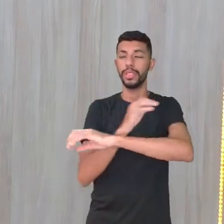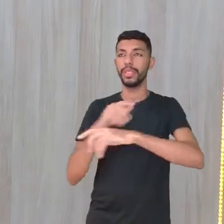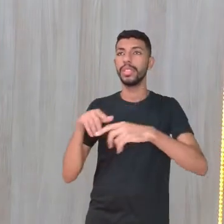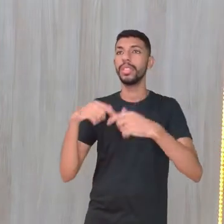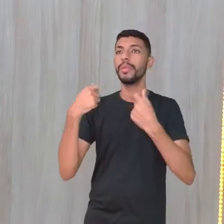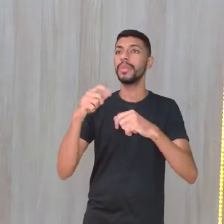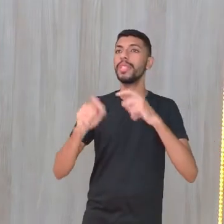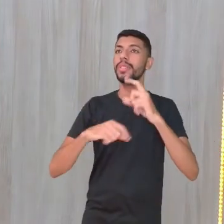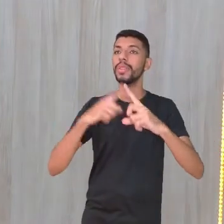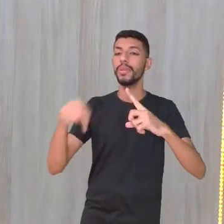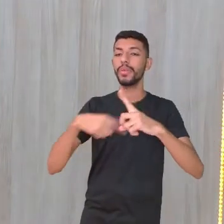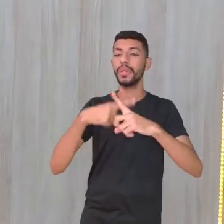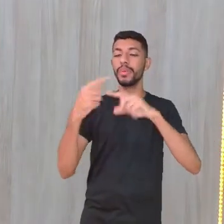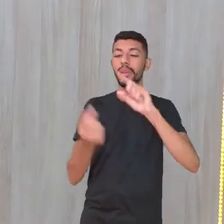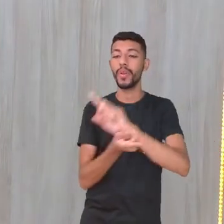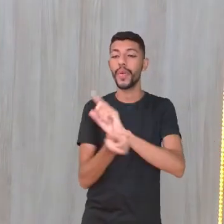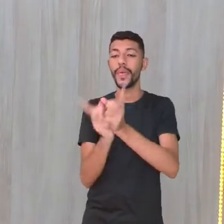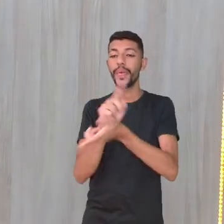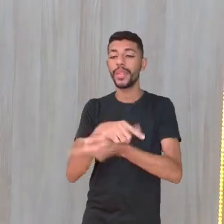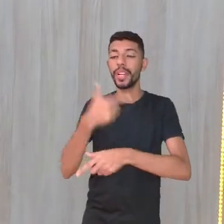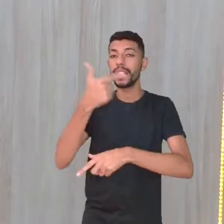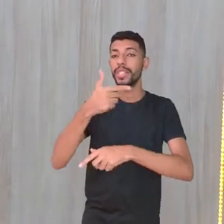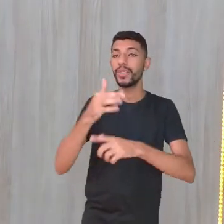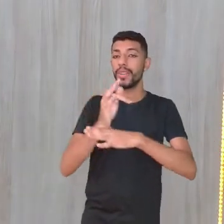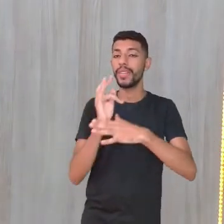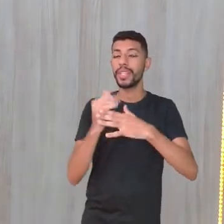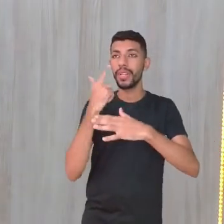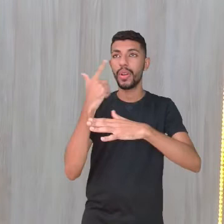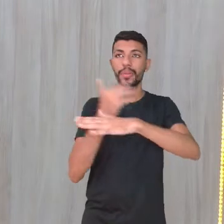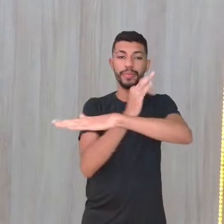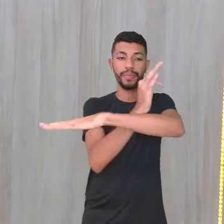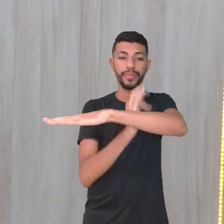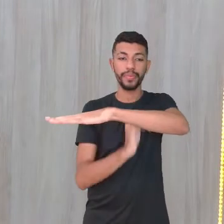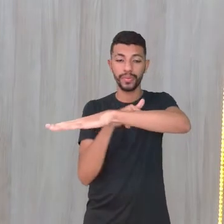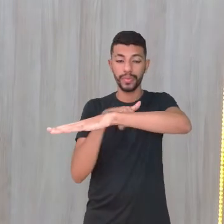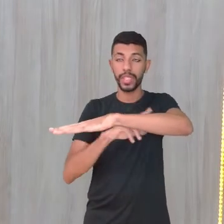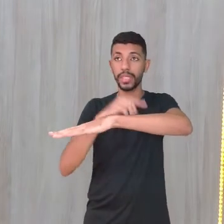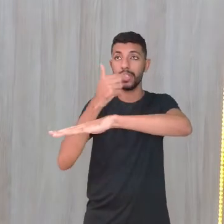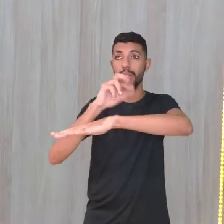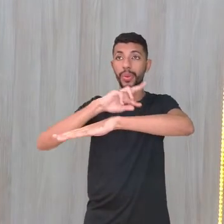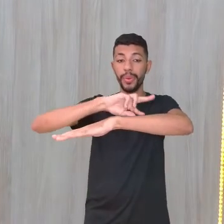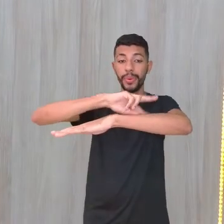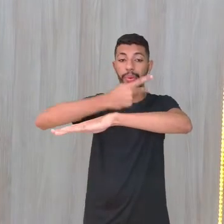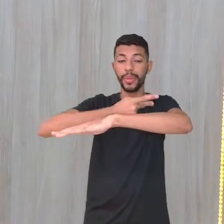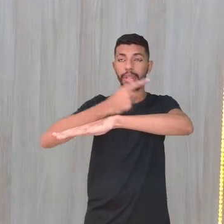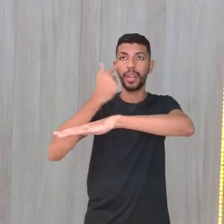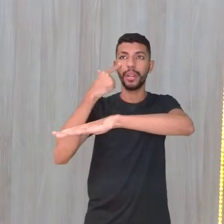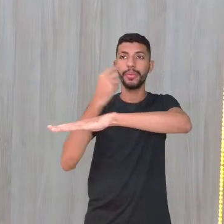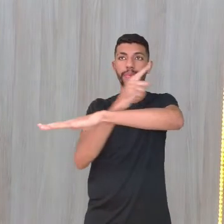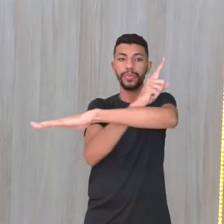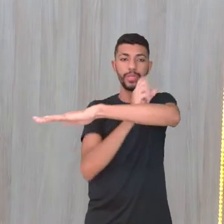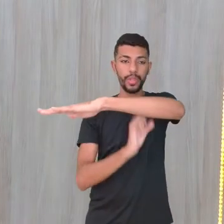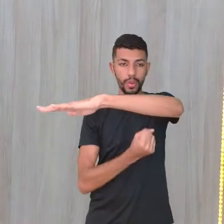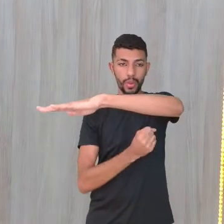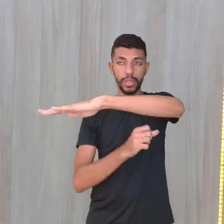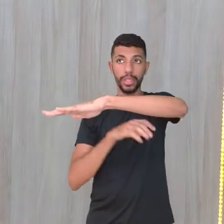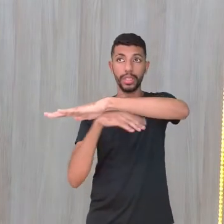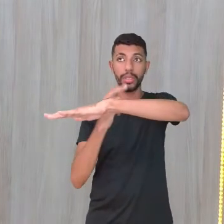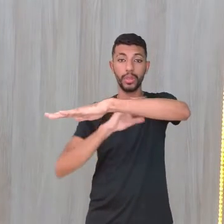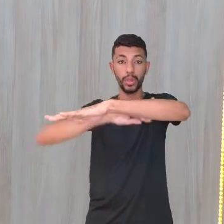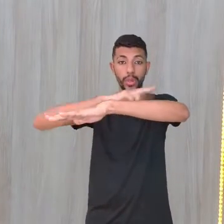certo, pelo inverso da segunda fração. A segunda fração é 1/8, eu inverti,